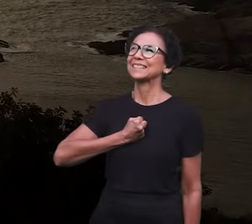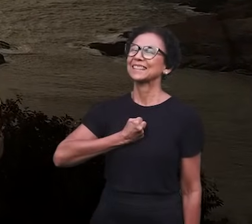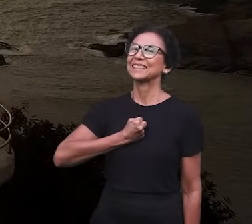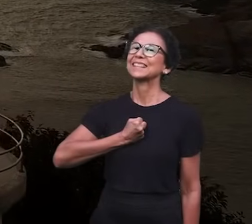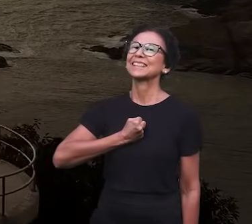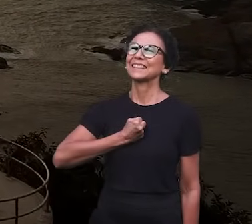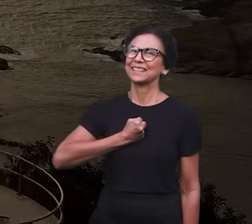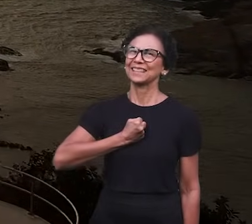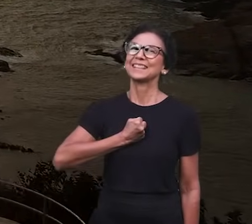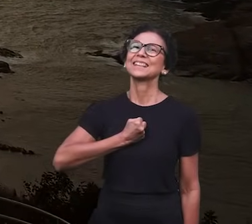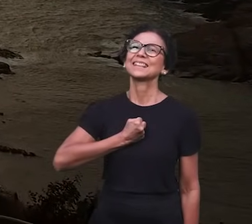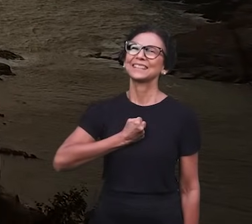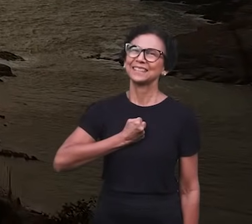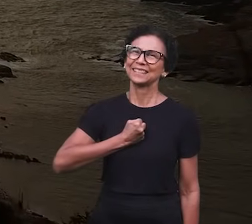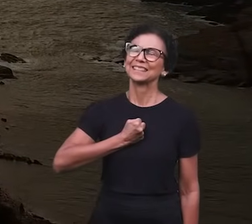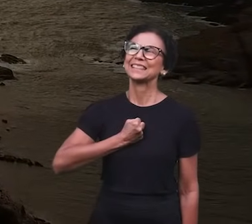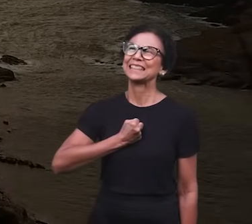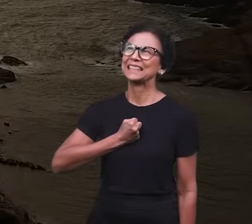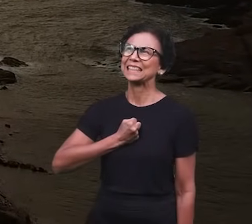salvador.